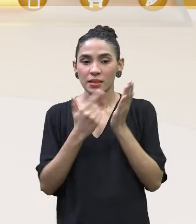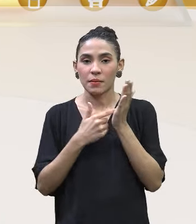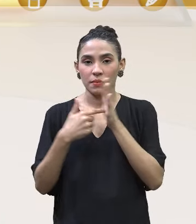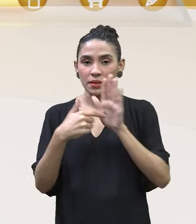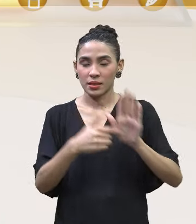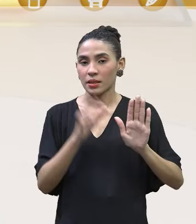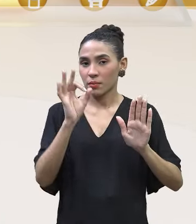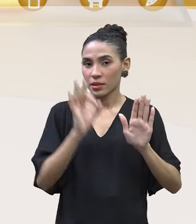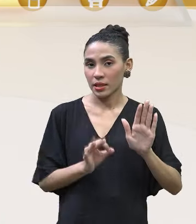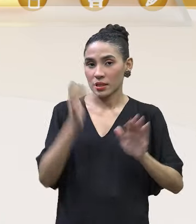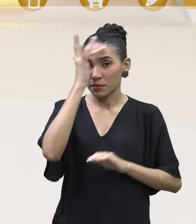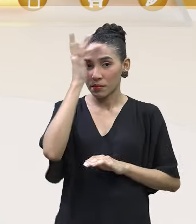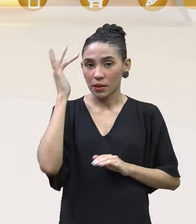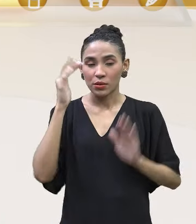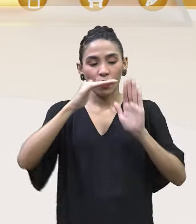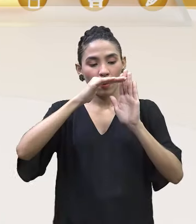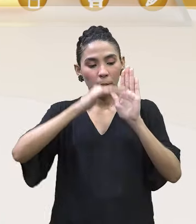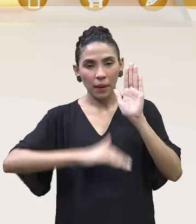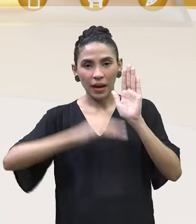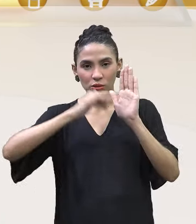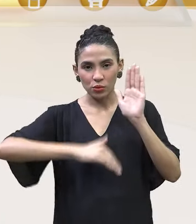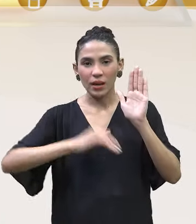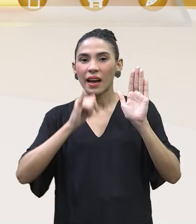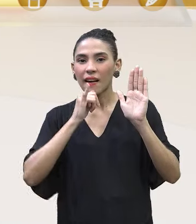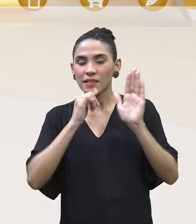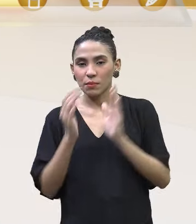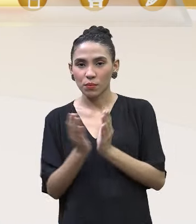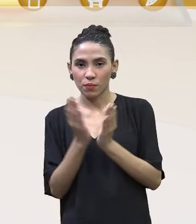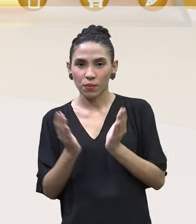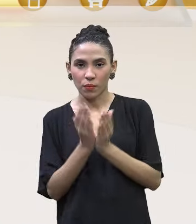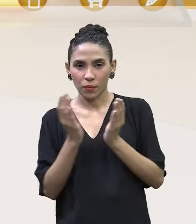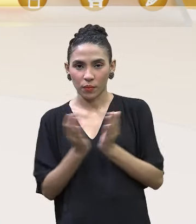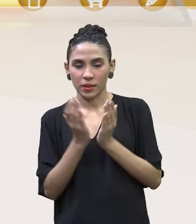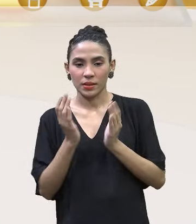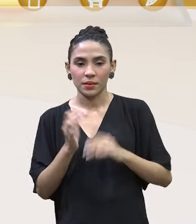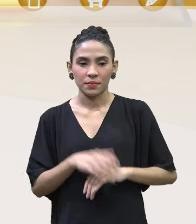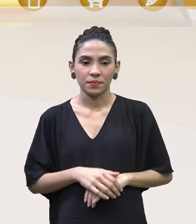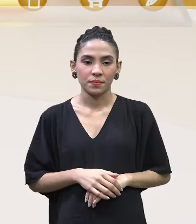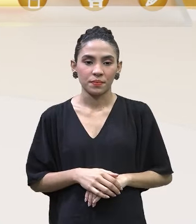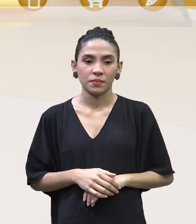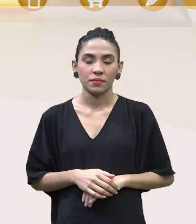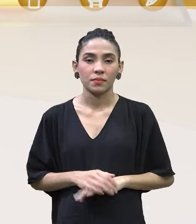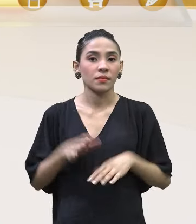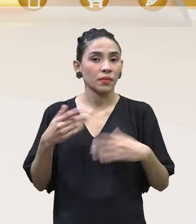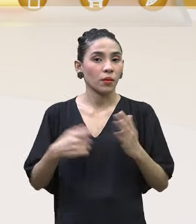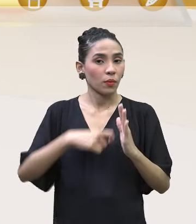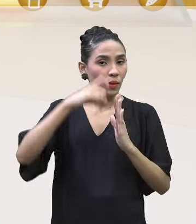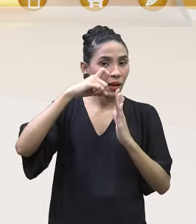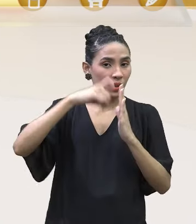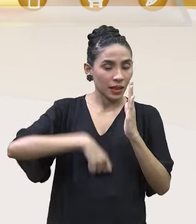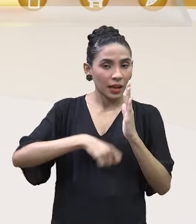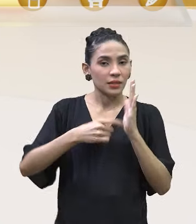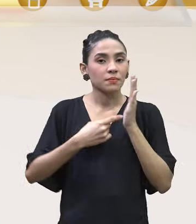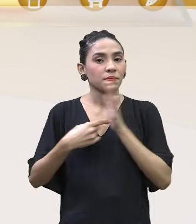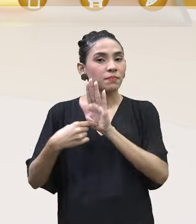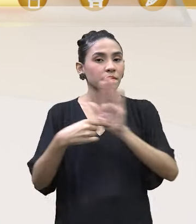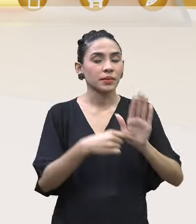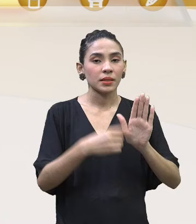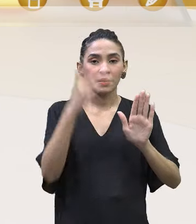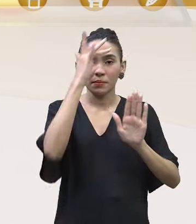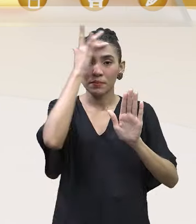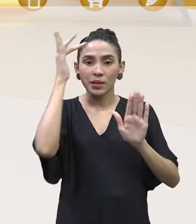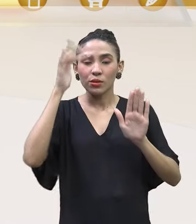porcentagem de pessoas que ficam abaixo dessa linha o qual nós estamos referindo aqui tá legal então a taxa de pobreza mostra porcent de pessoas que ficam